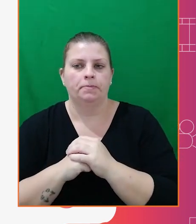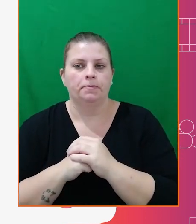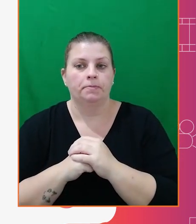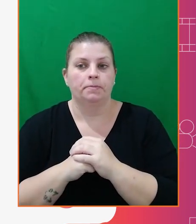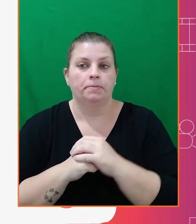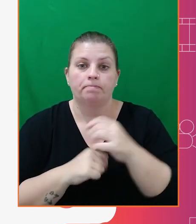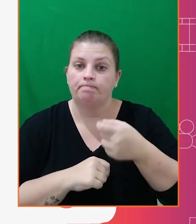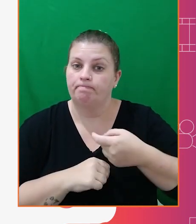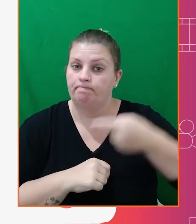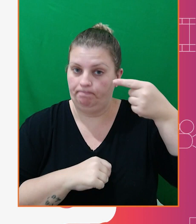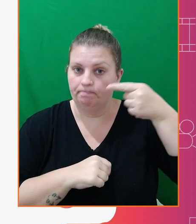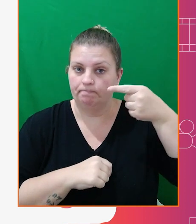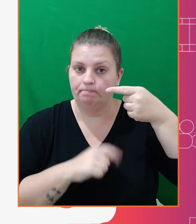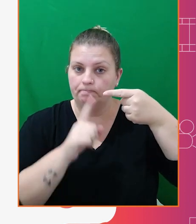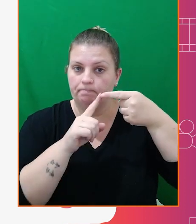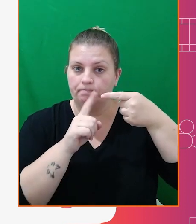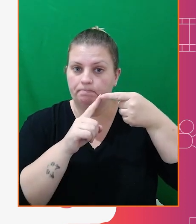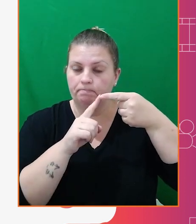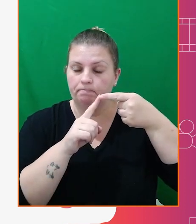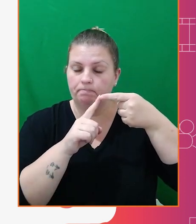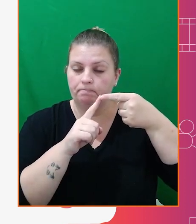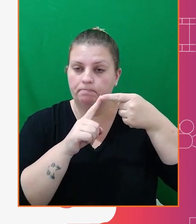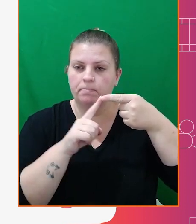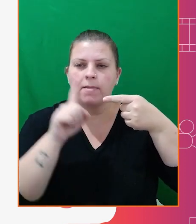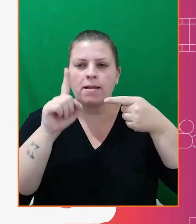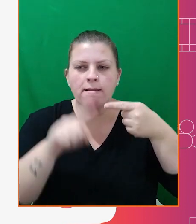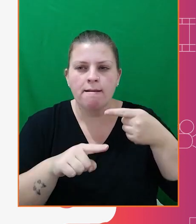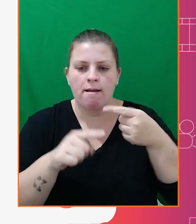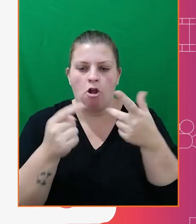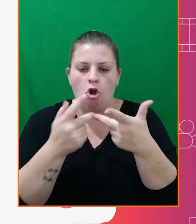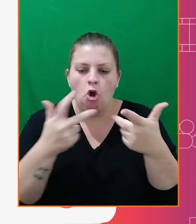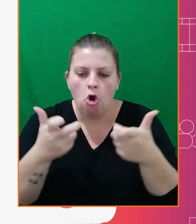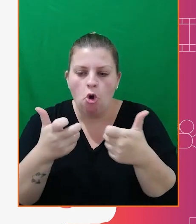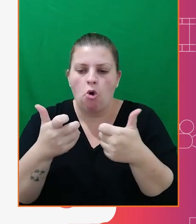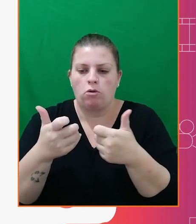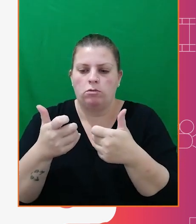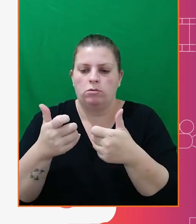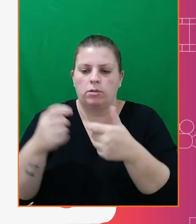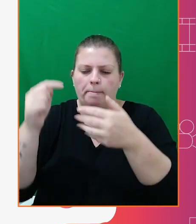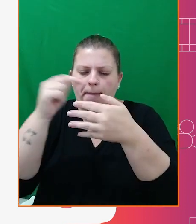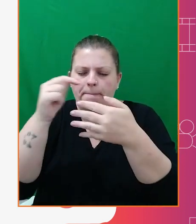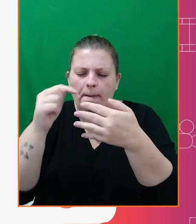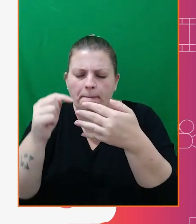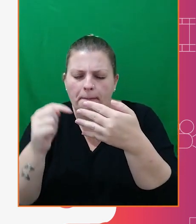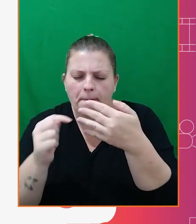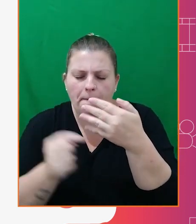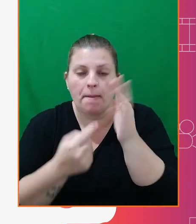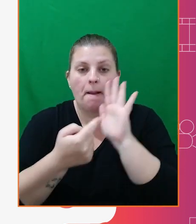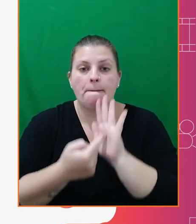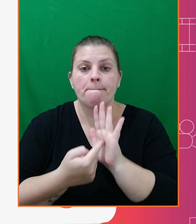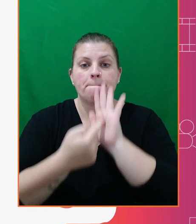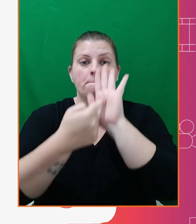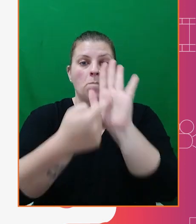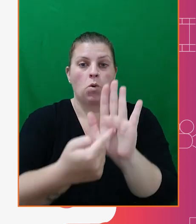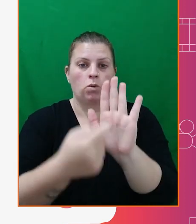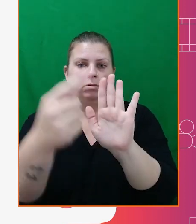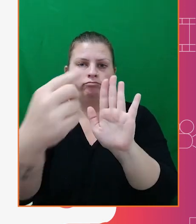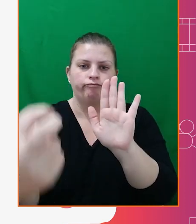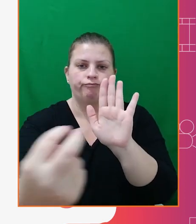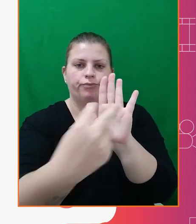Enquadramento é a forma como aquele conjunto de elementos vai aparecer para o